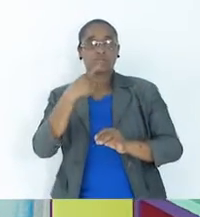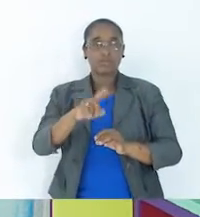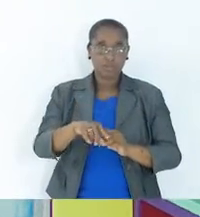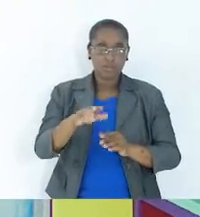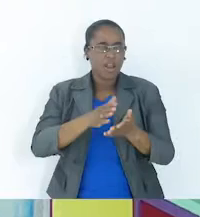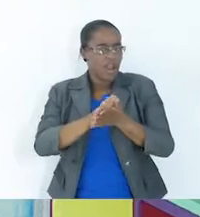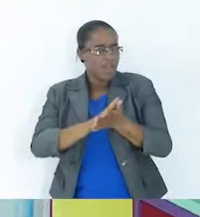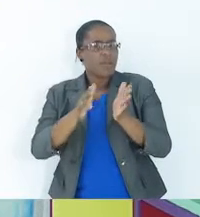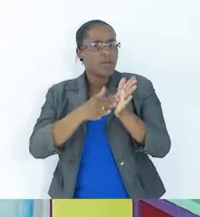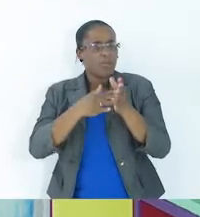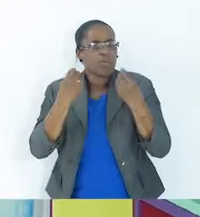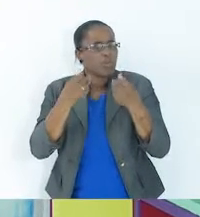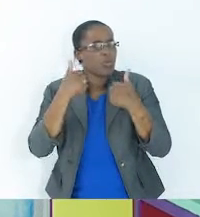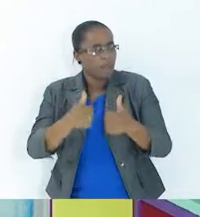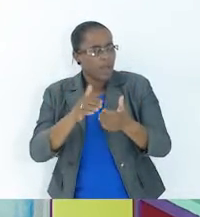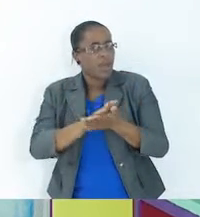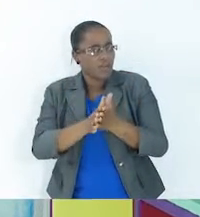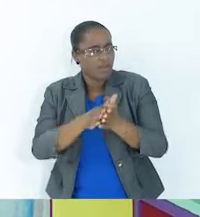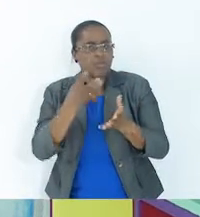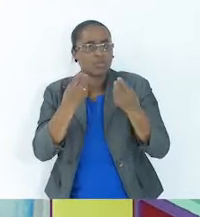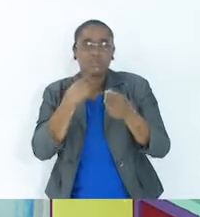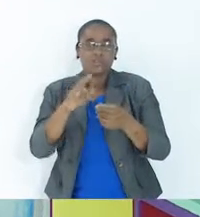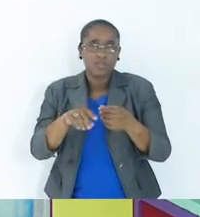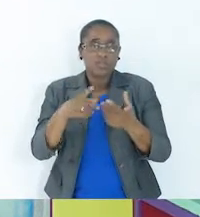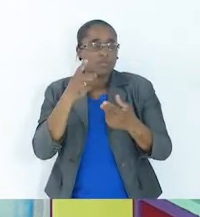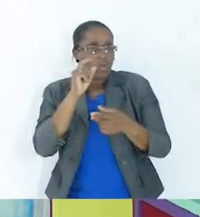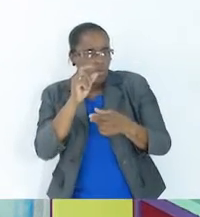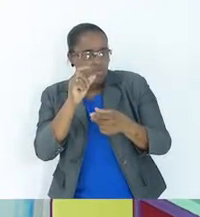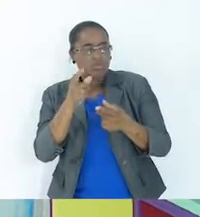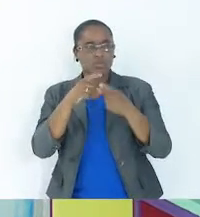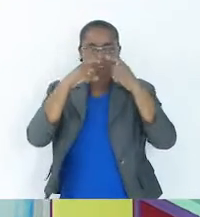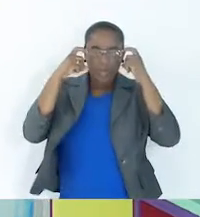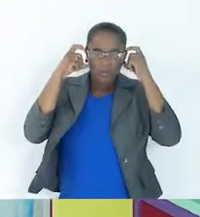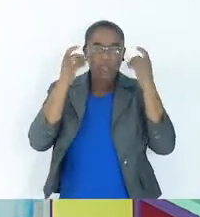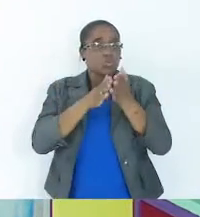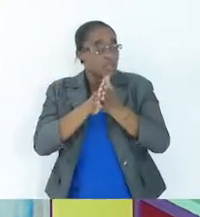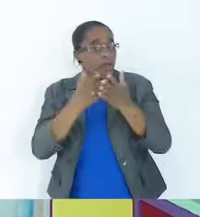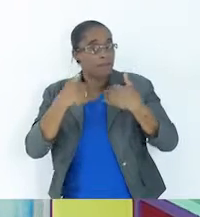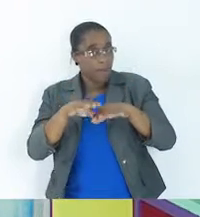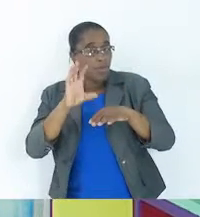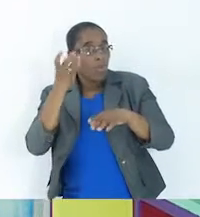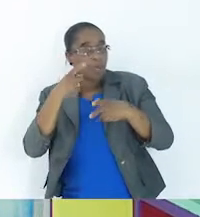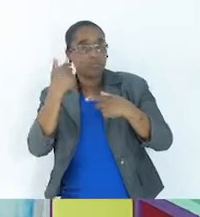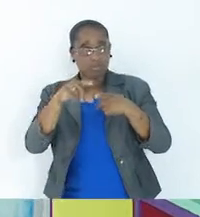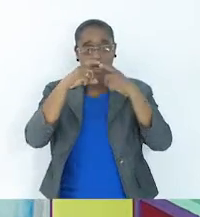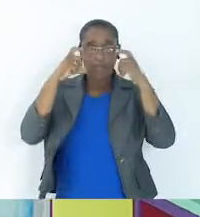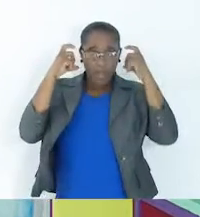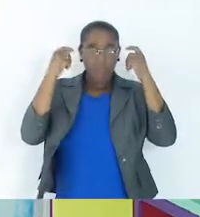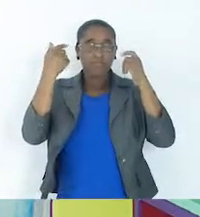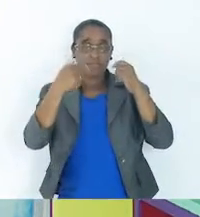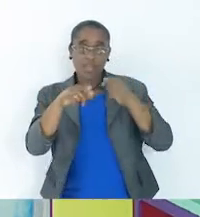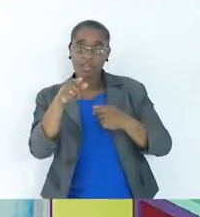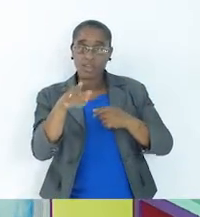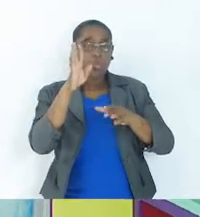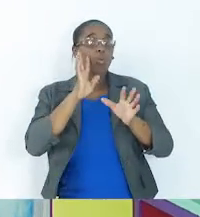muito bem lavadas quantas vezes e mais uma coisinha, usa máscara. Mas ao usar a máscara, tens que ter